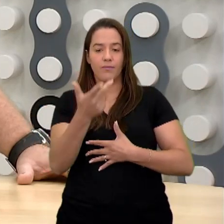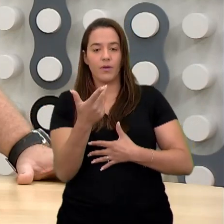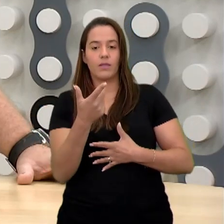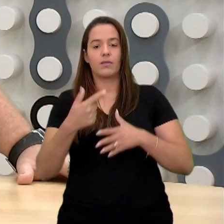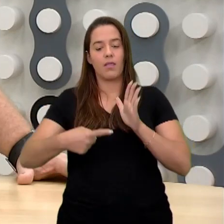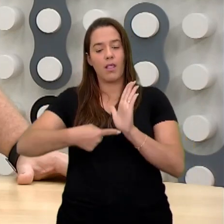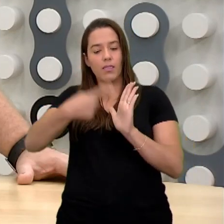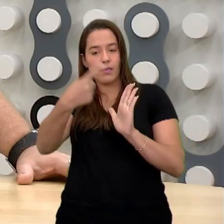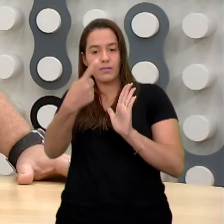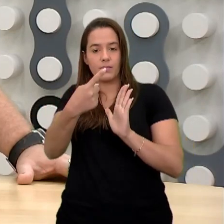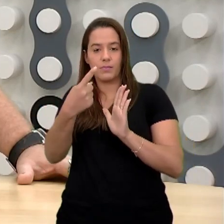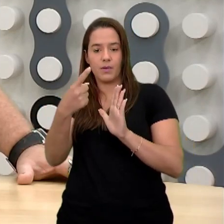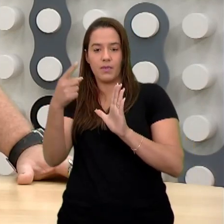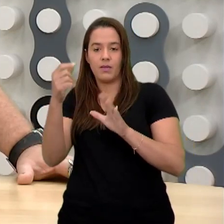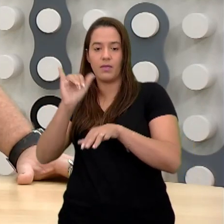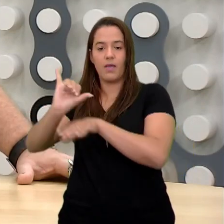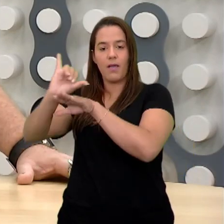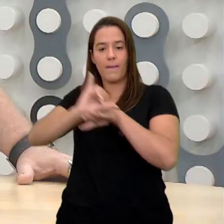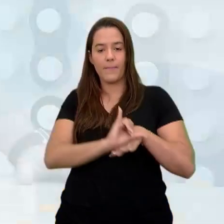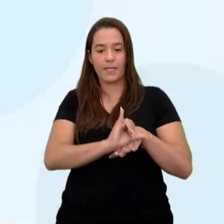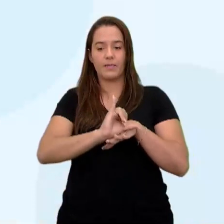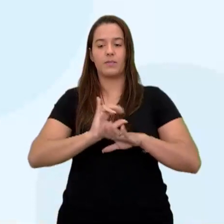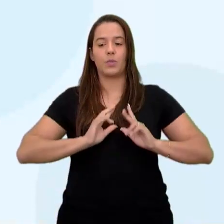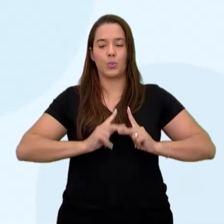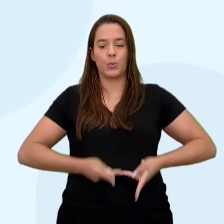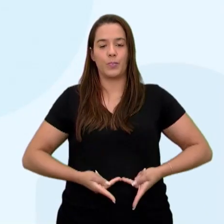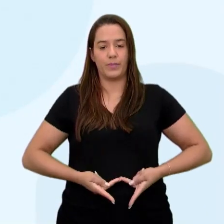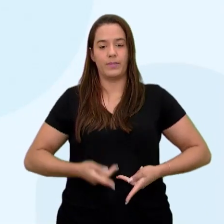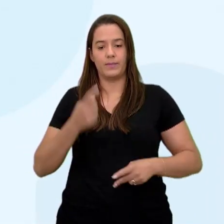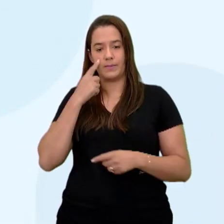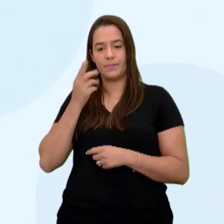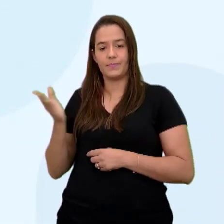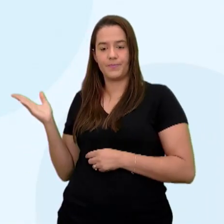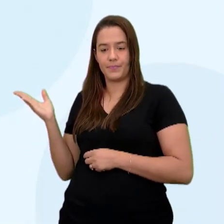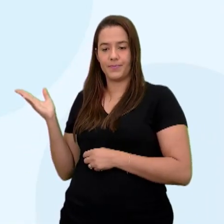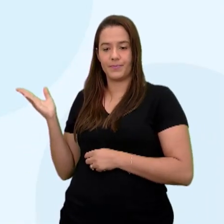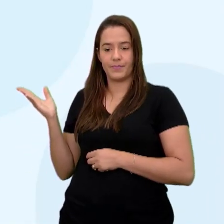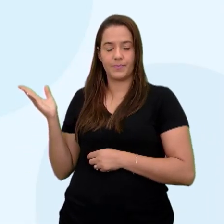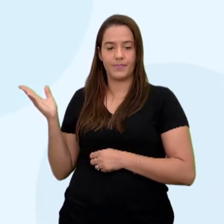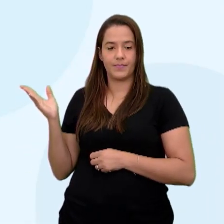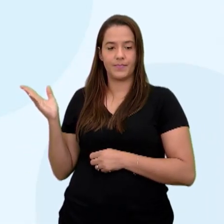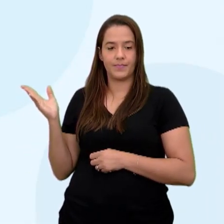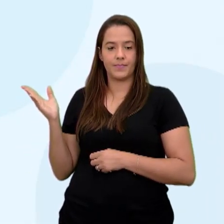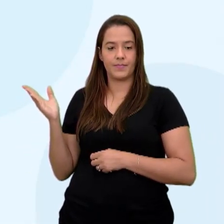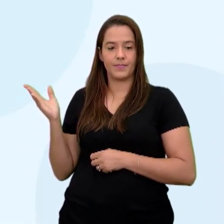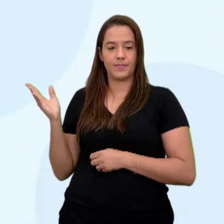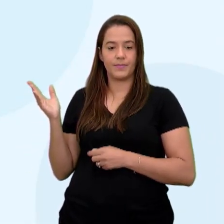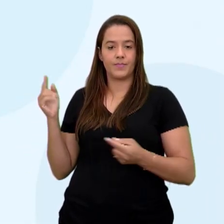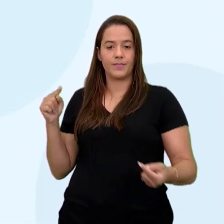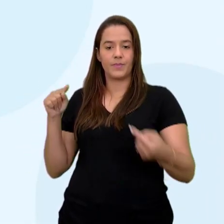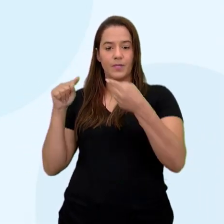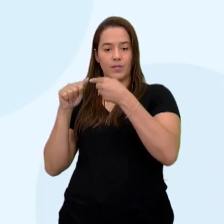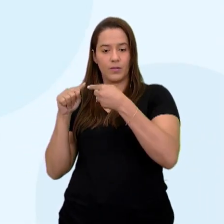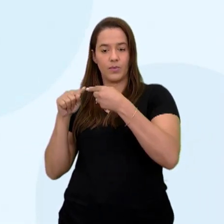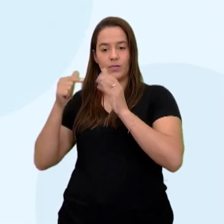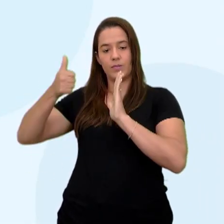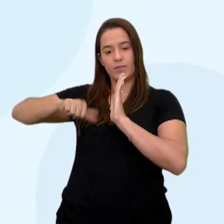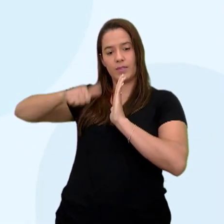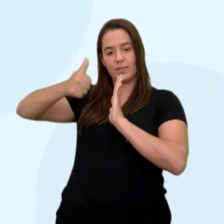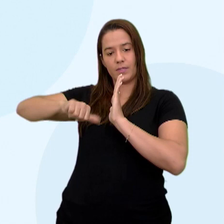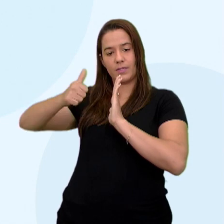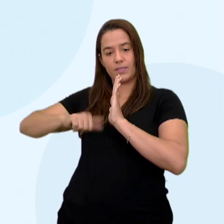primeiras migrações humanas. Pode colocar aí na tela, por gentileza. De acordo com a análise do